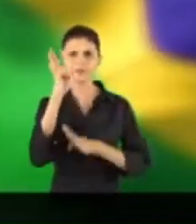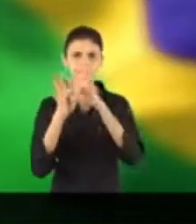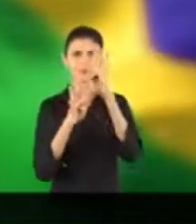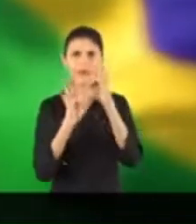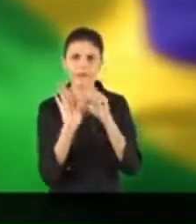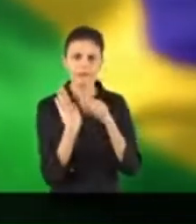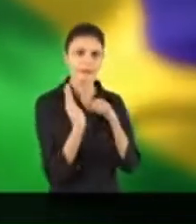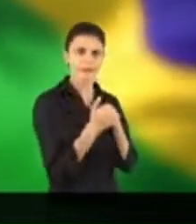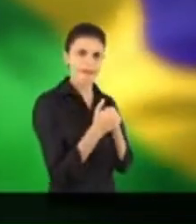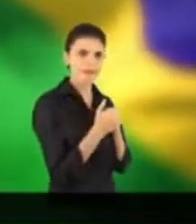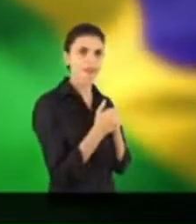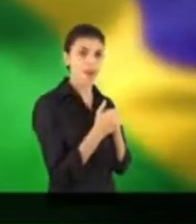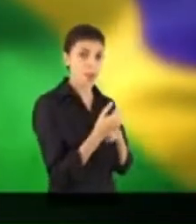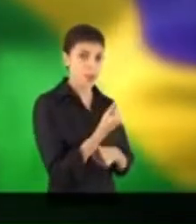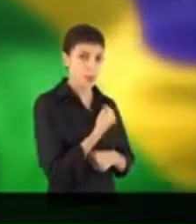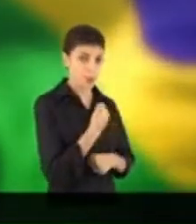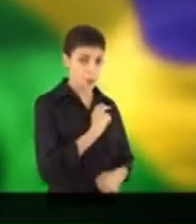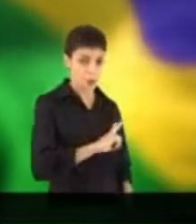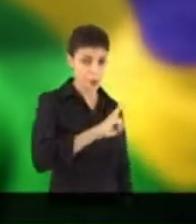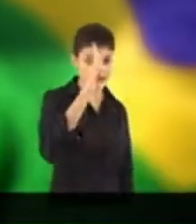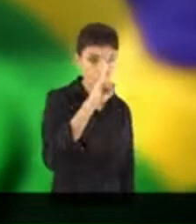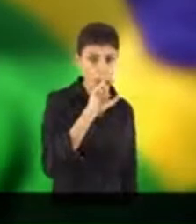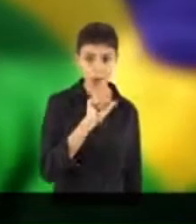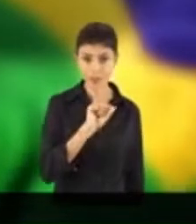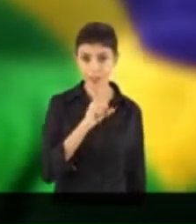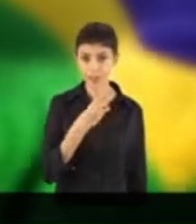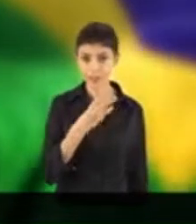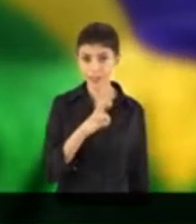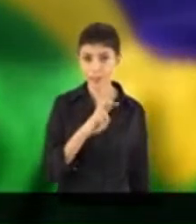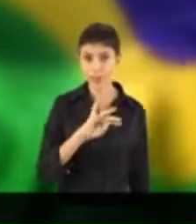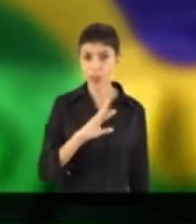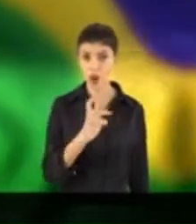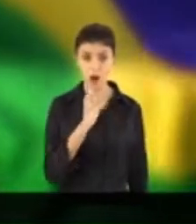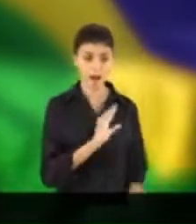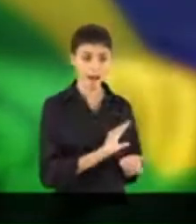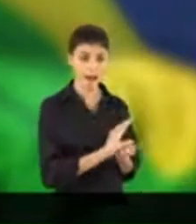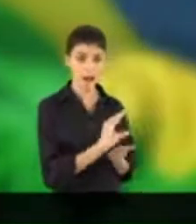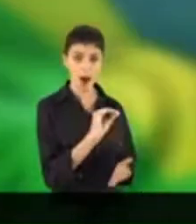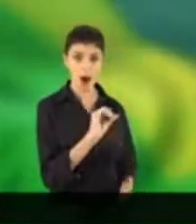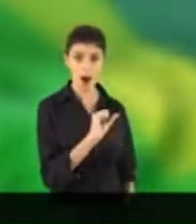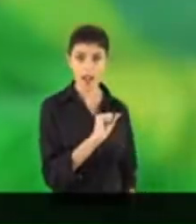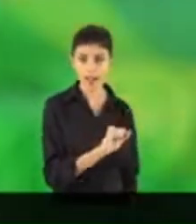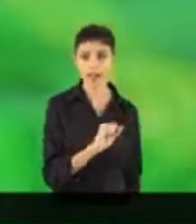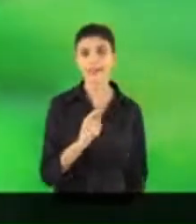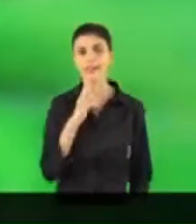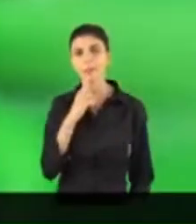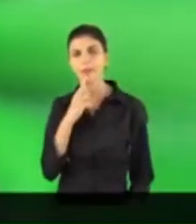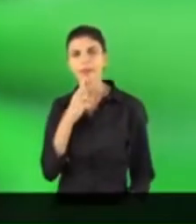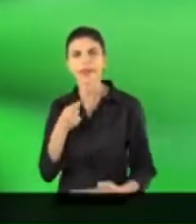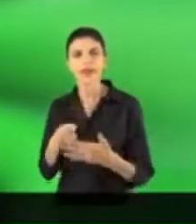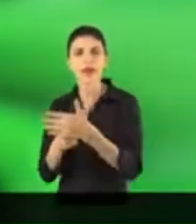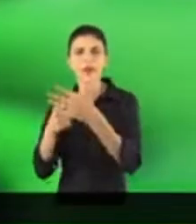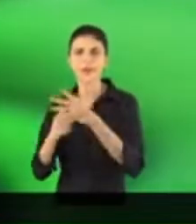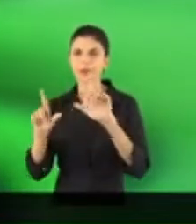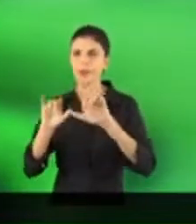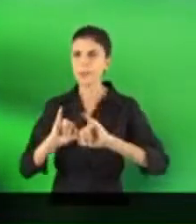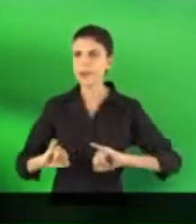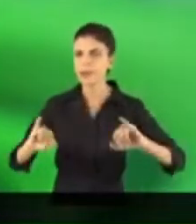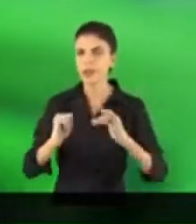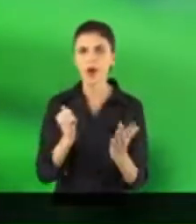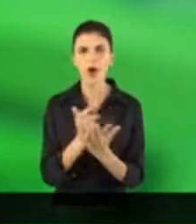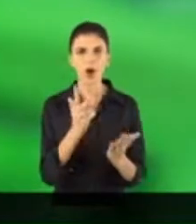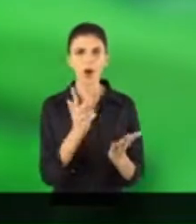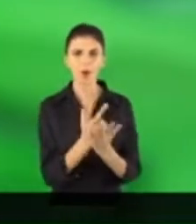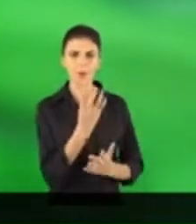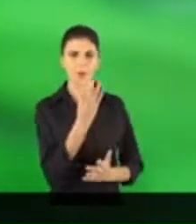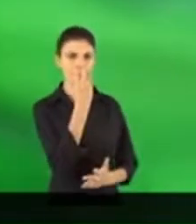emergenciais sigilosas. Os números são absurdos, 835 milhões para uma OS, superfaturamento, denúncia da própria mídia